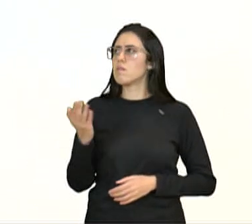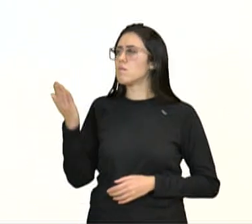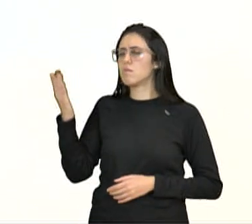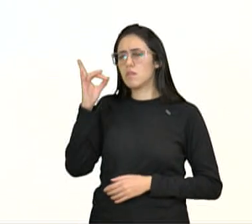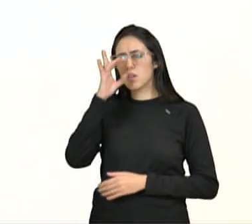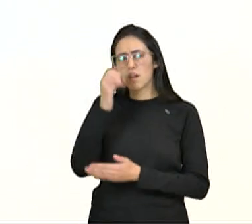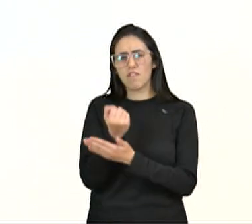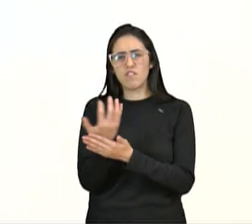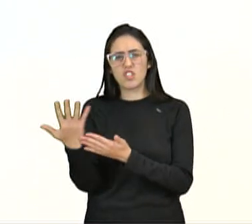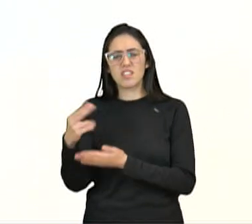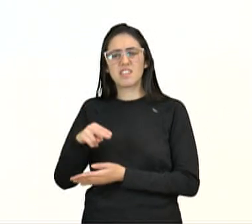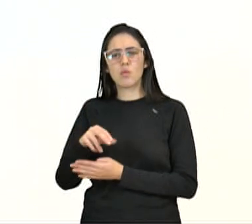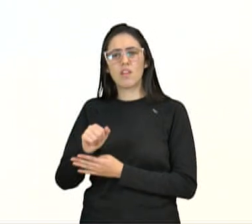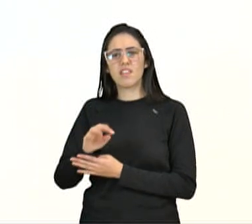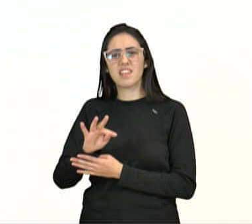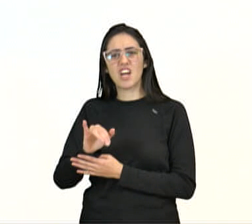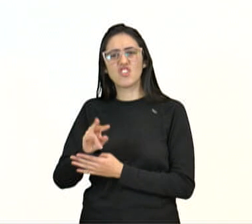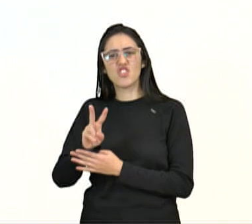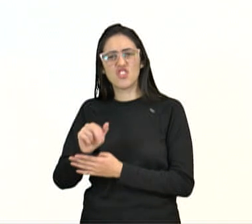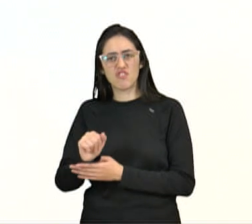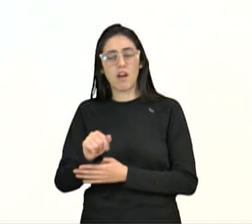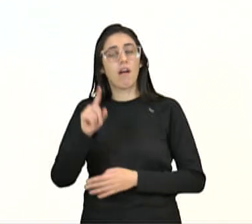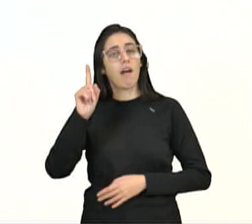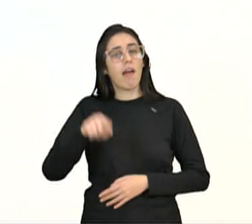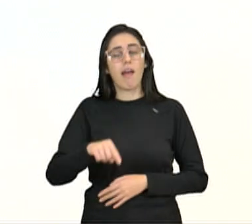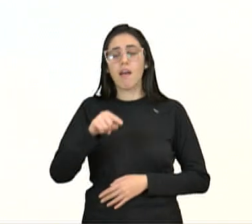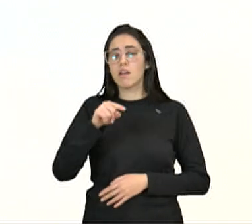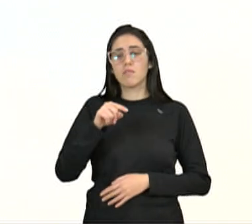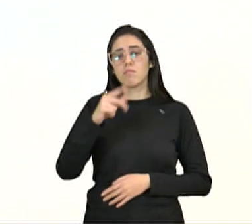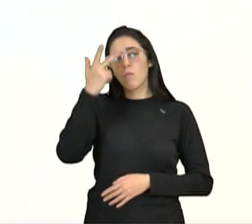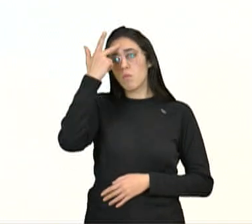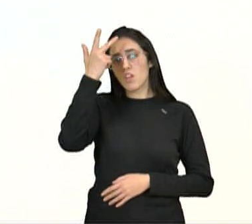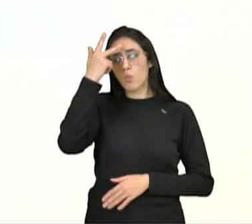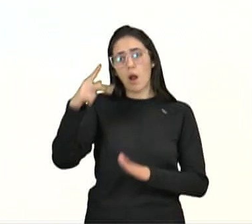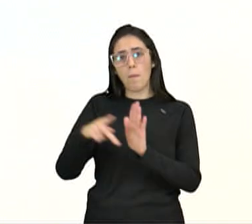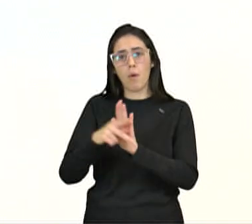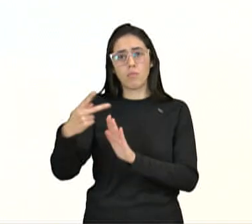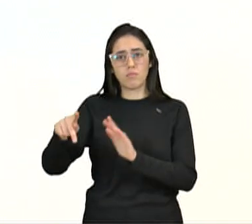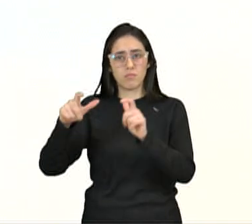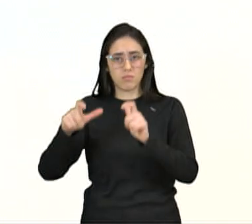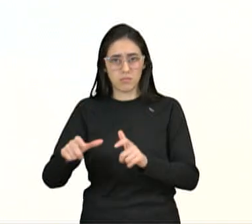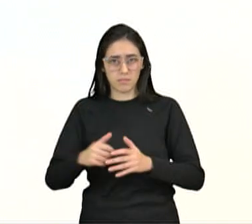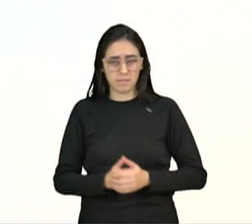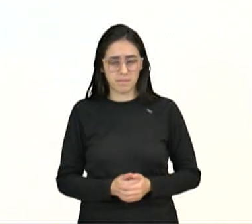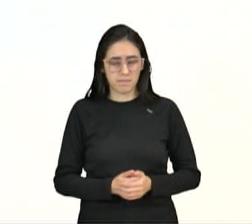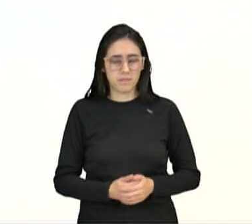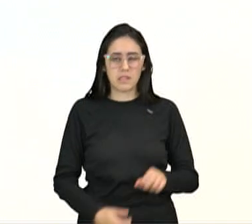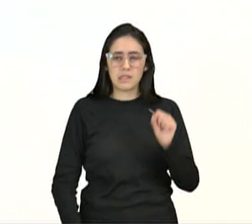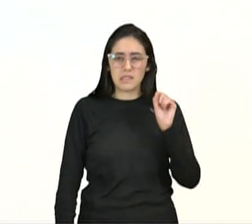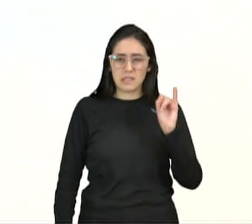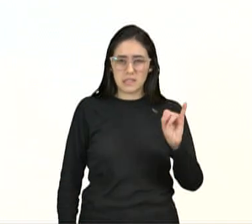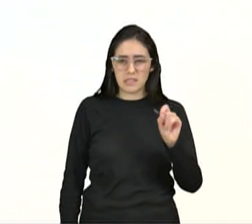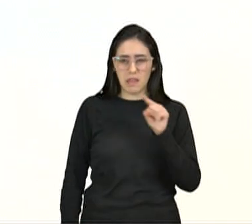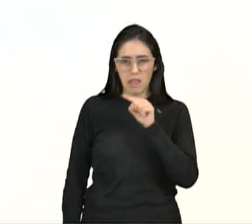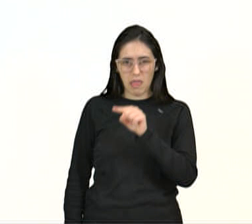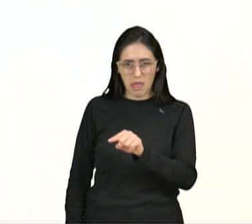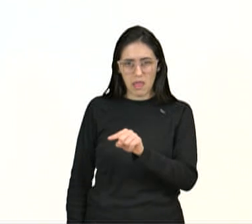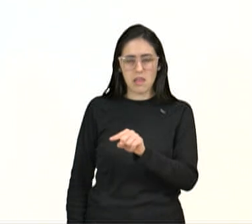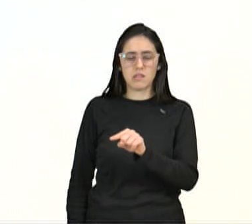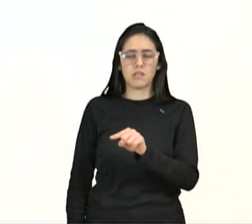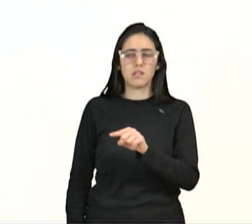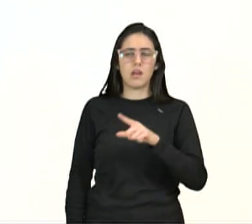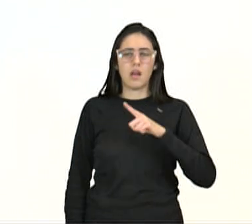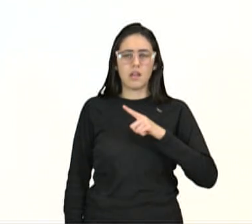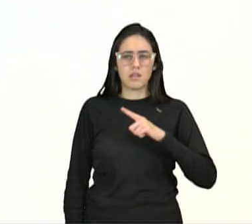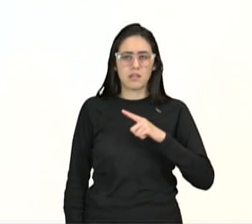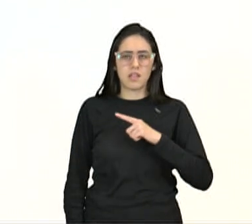aquela vegetação natural de uma determinada região. Quando essa vegetação é retirada para que se desenvolva